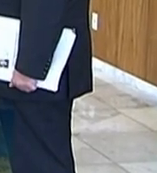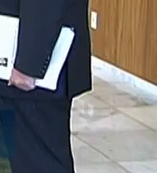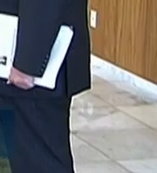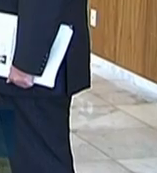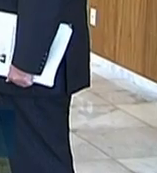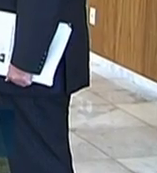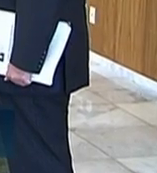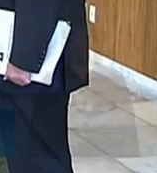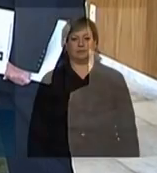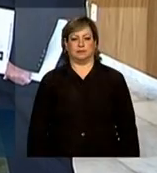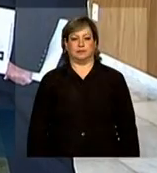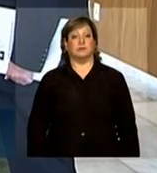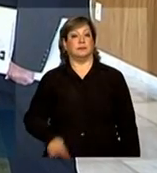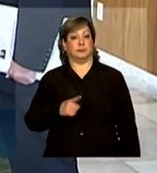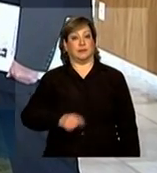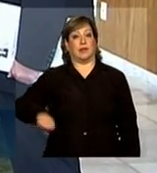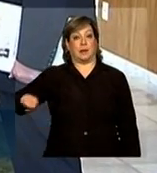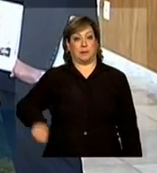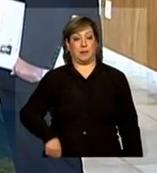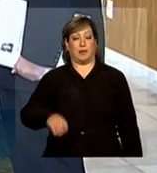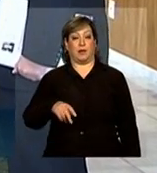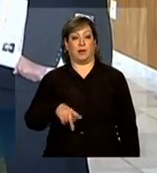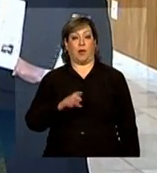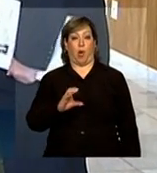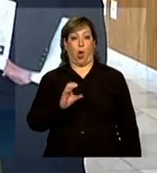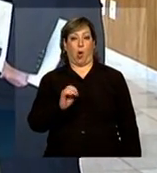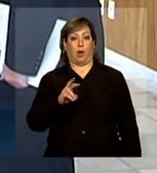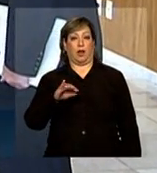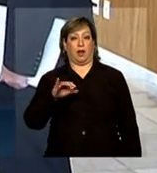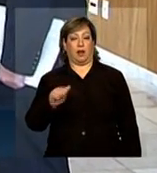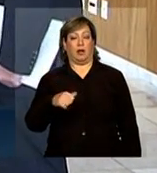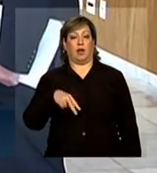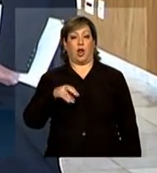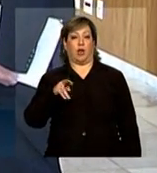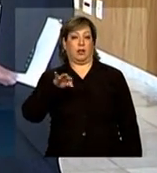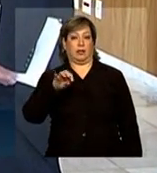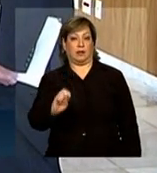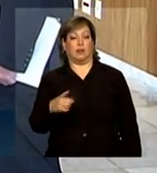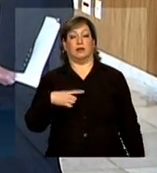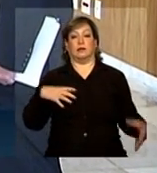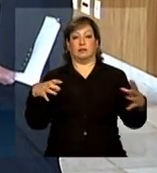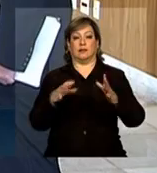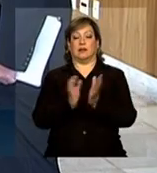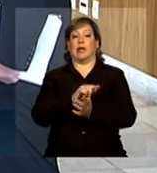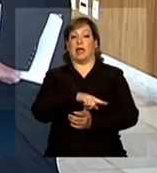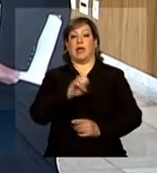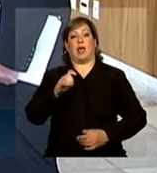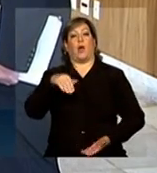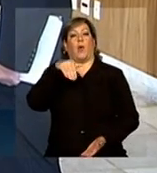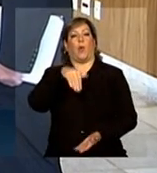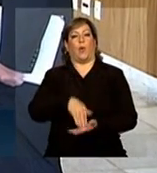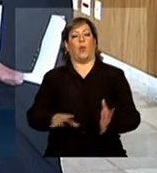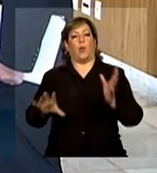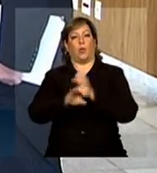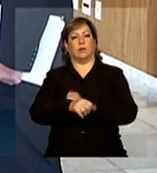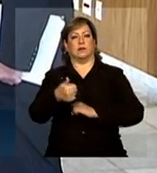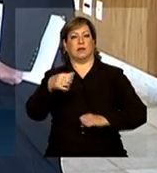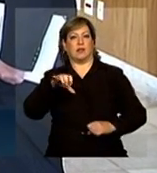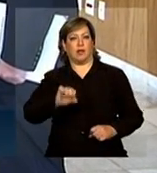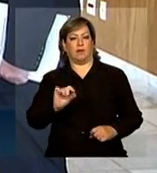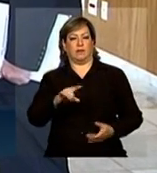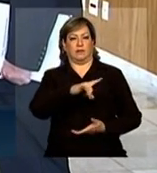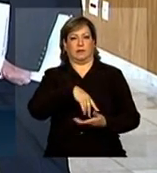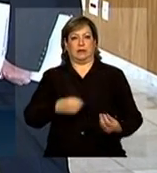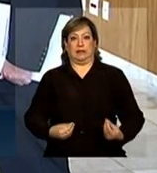O embaixador da Coreia do Norte é o último a entregar a sua carta credencial à presidenta